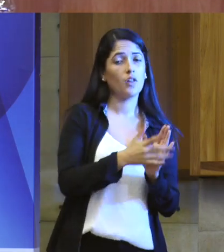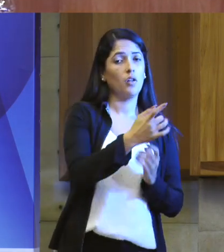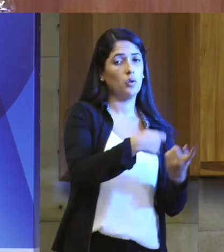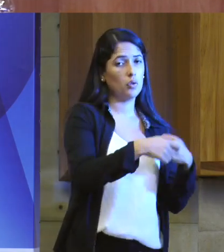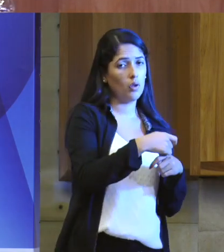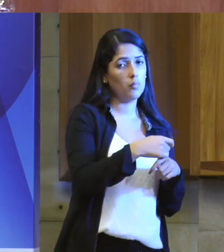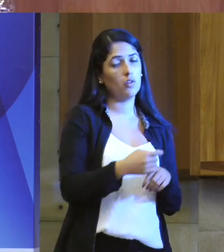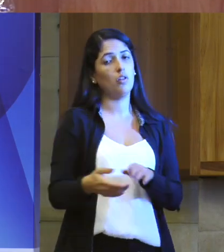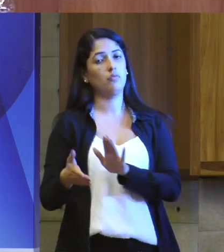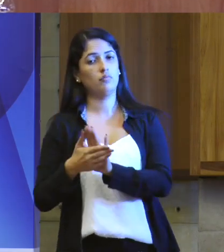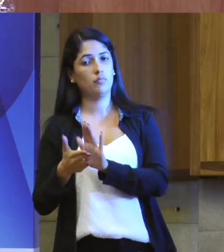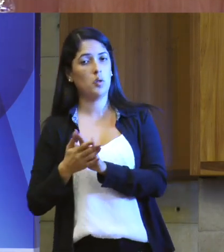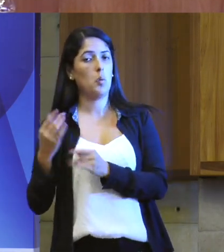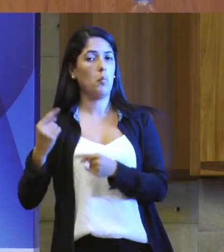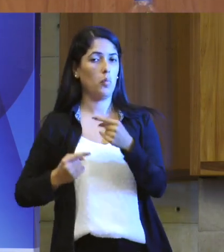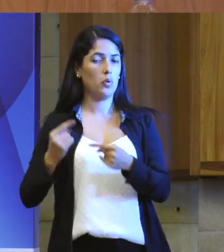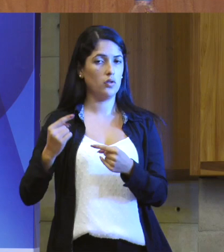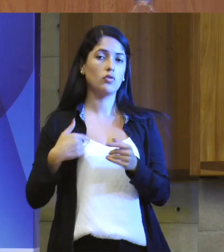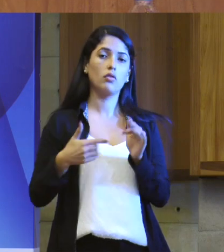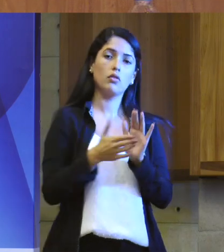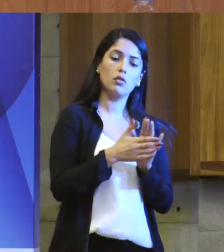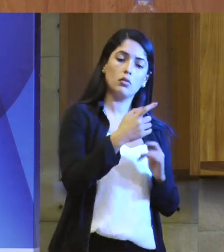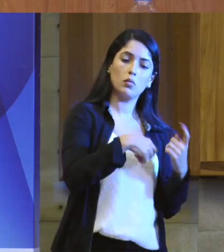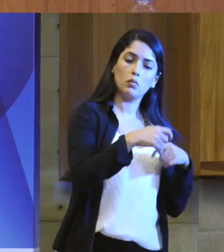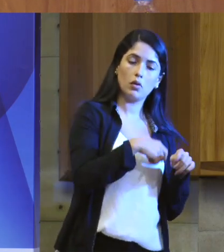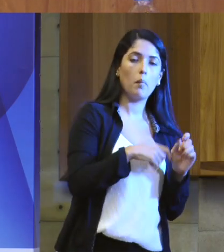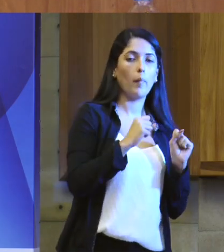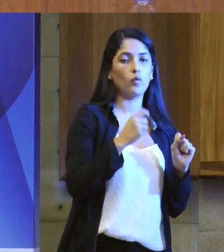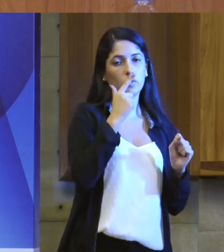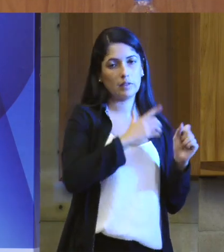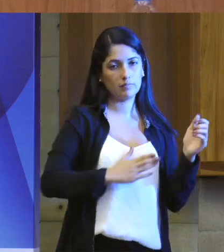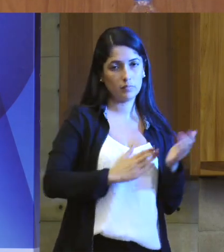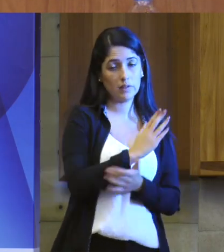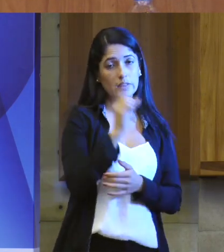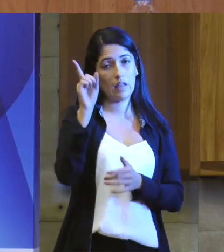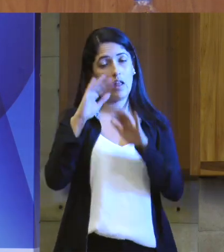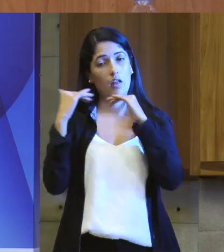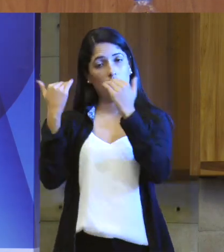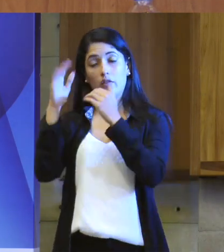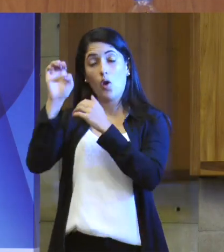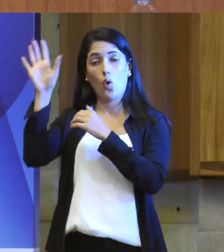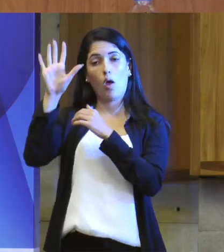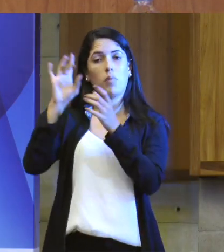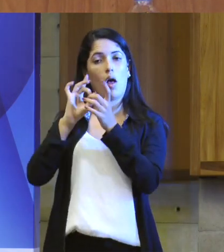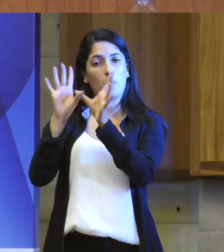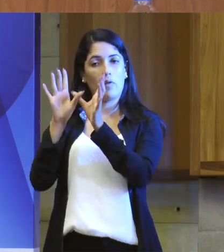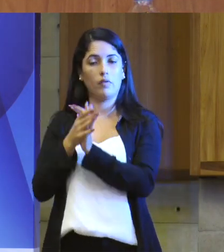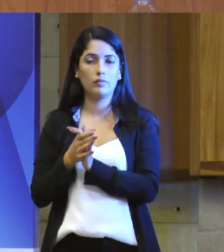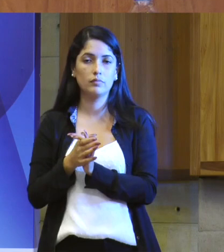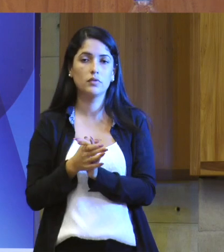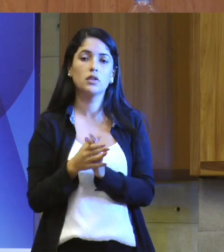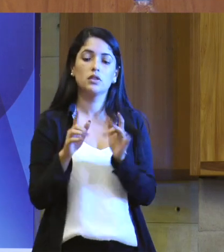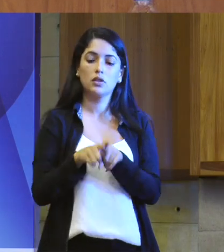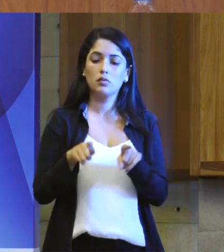e tem uma parte política parte econômica e comercial pode entrar em vigor só com a parte do parlamento europeu e conselho os capítulos políticos têm que ir